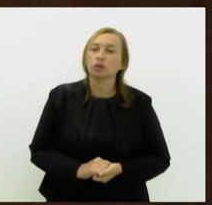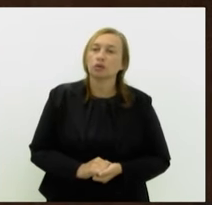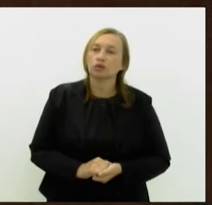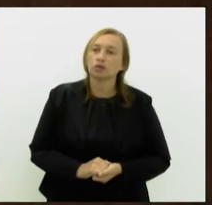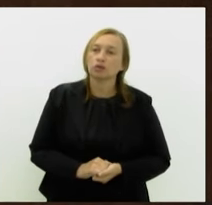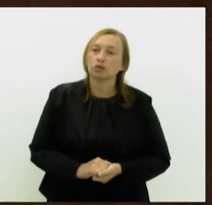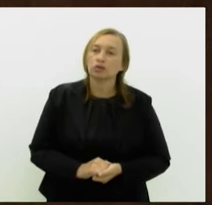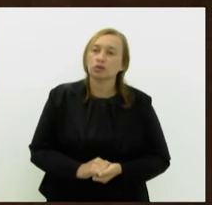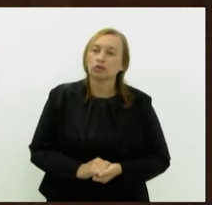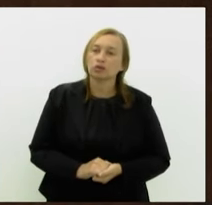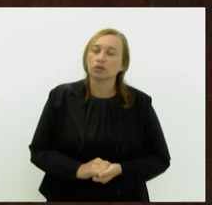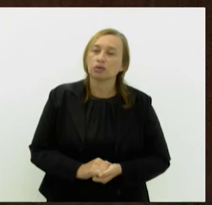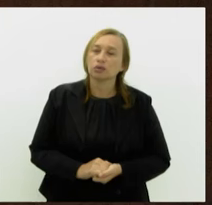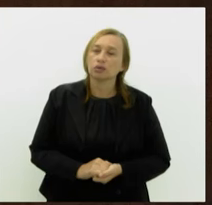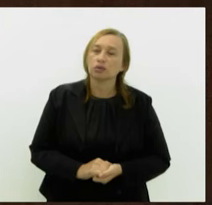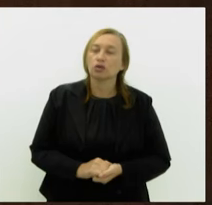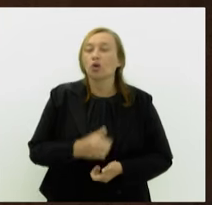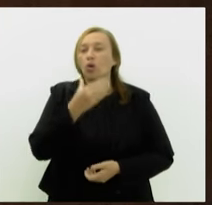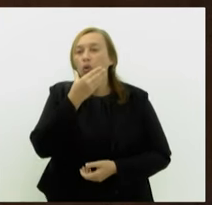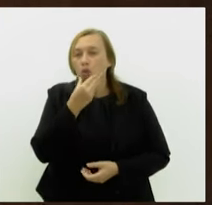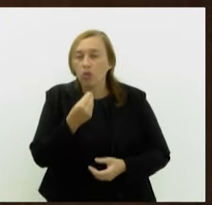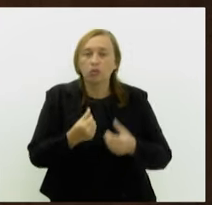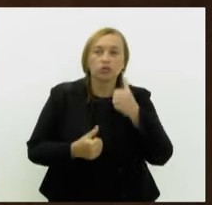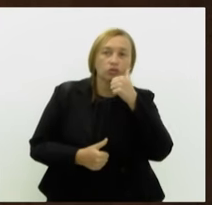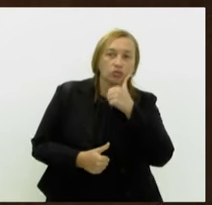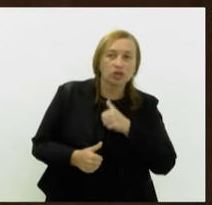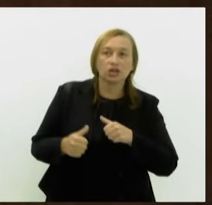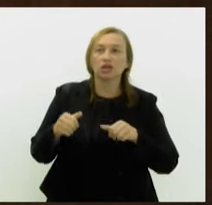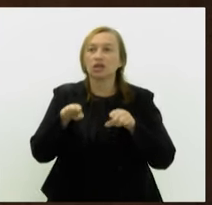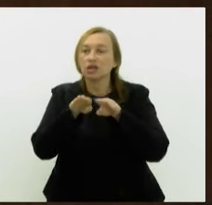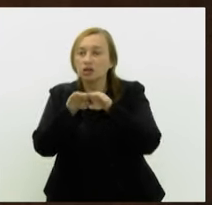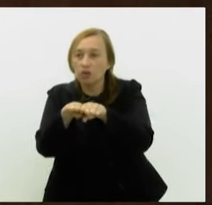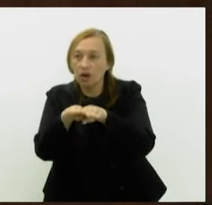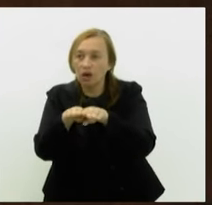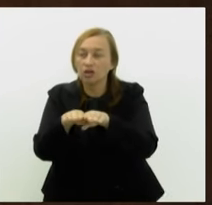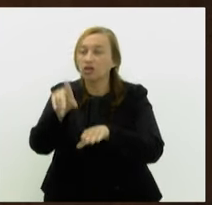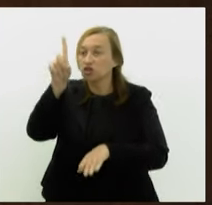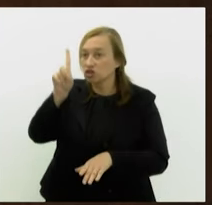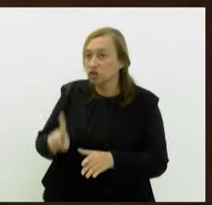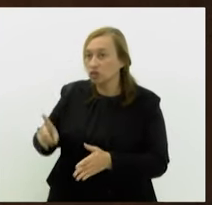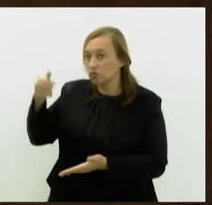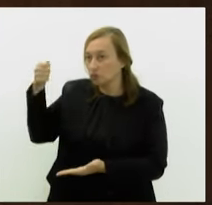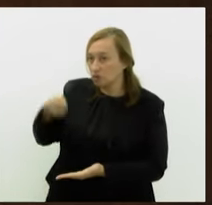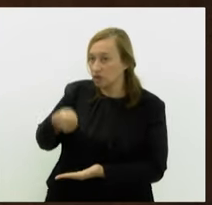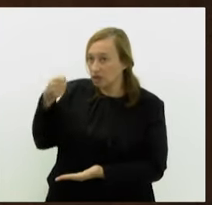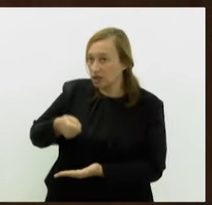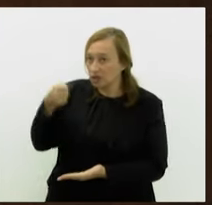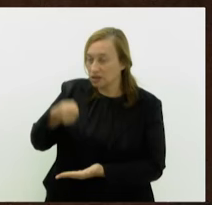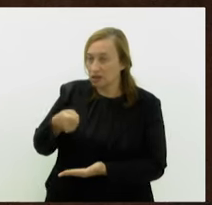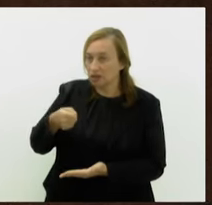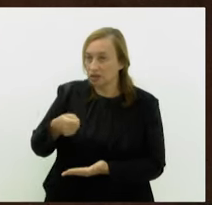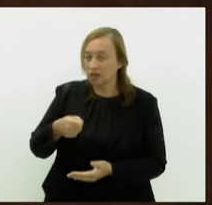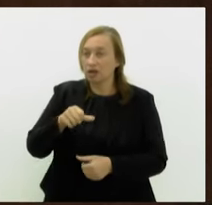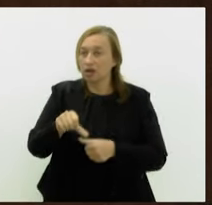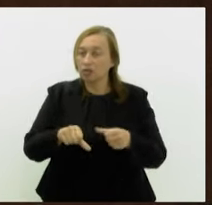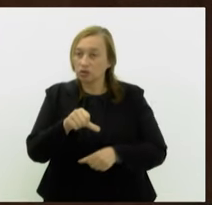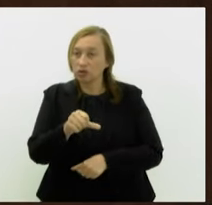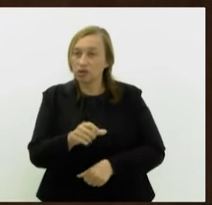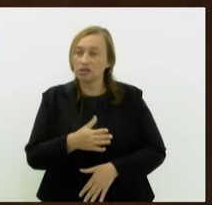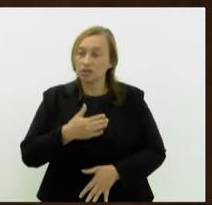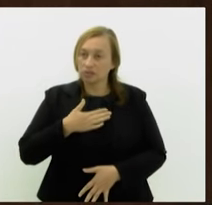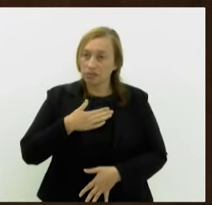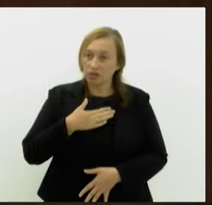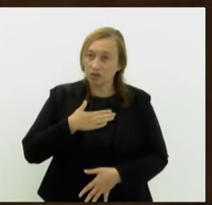de que homens e mulheres são iguais em direitos e obrigações. é a mudança que eu proponho.